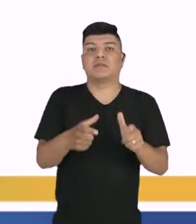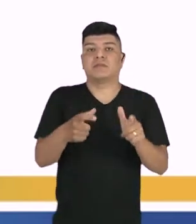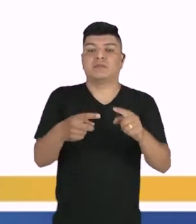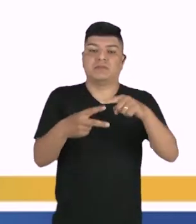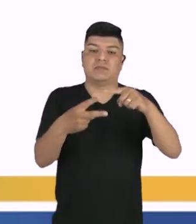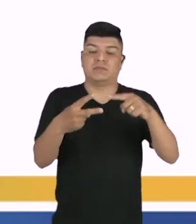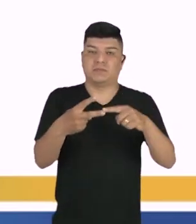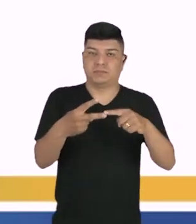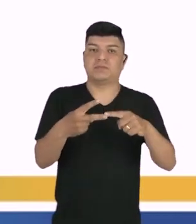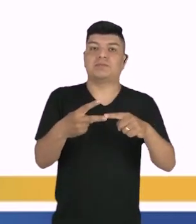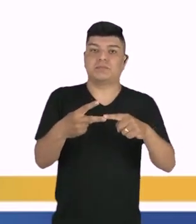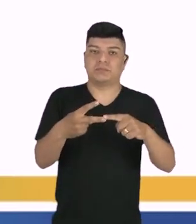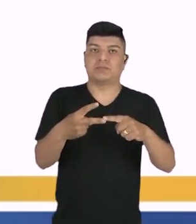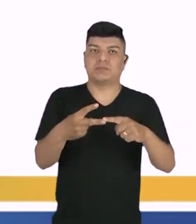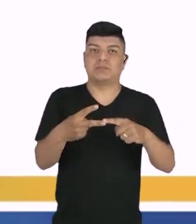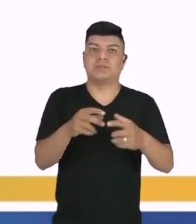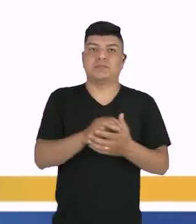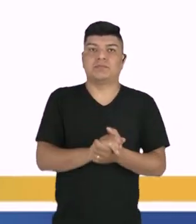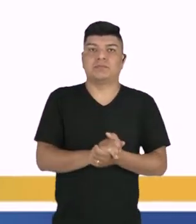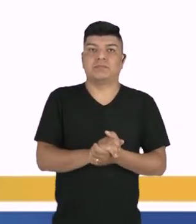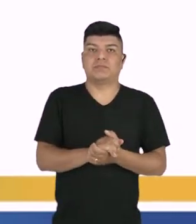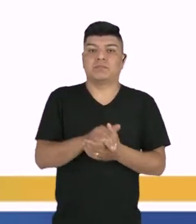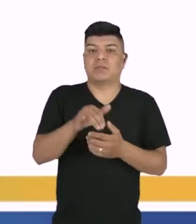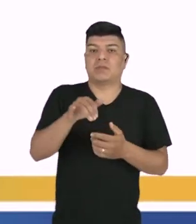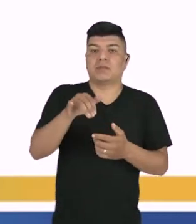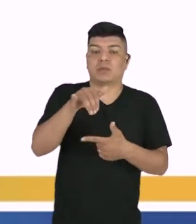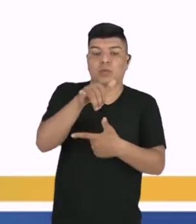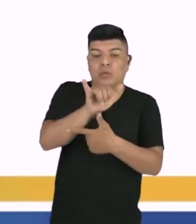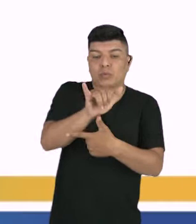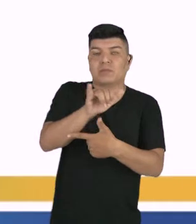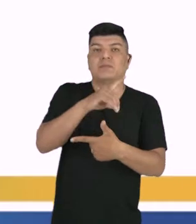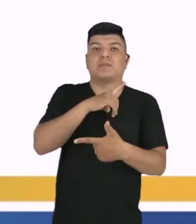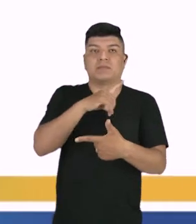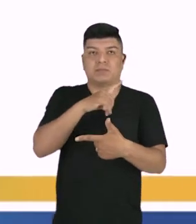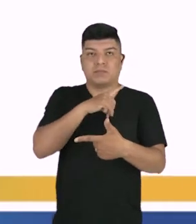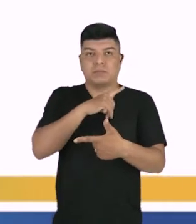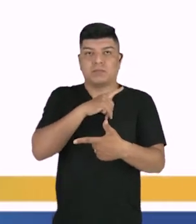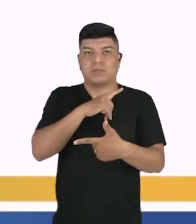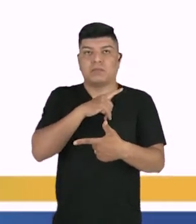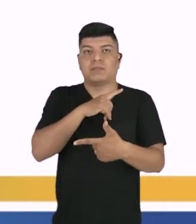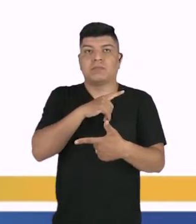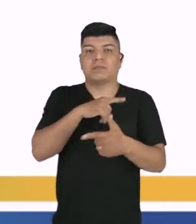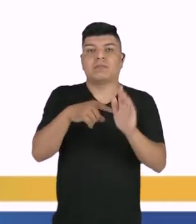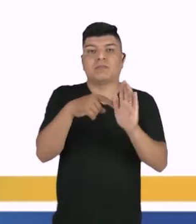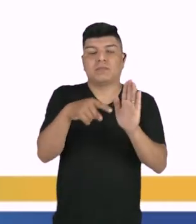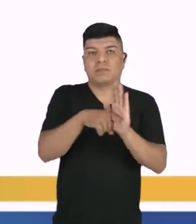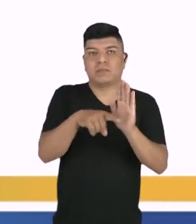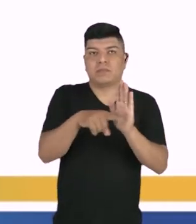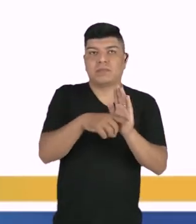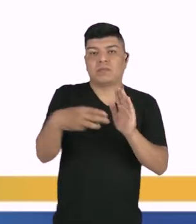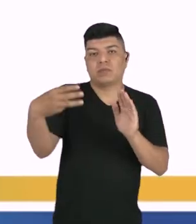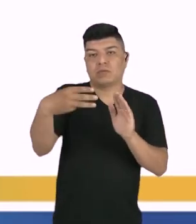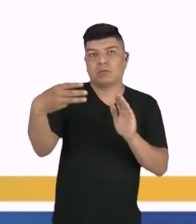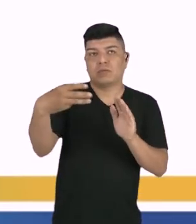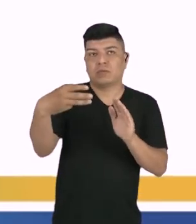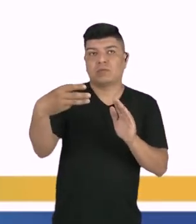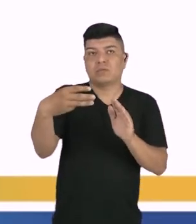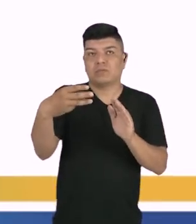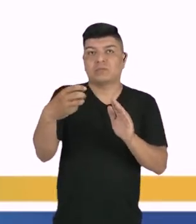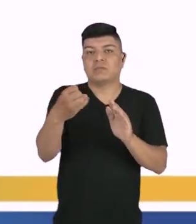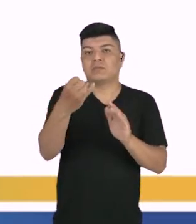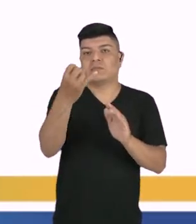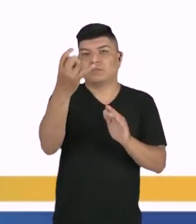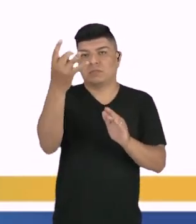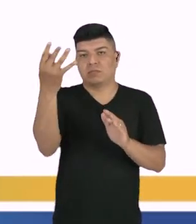2 quadrantes, não é? Não é o eixo y. Temos seno negativo no terceiro, né? A contagem